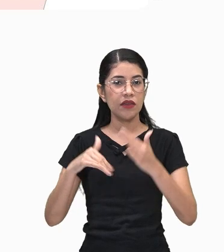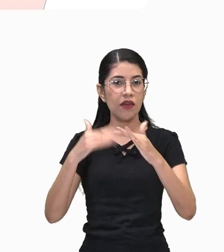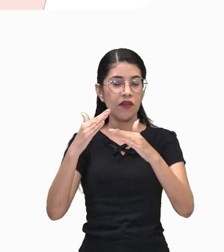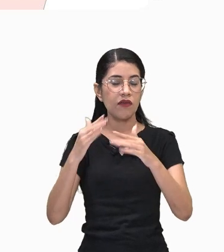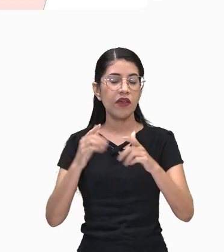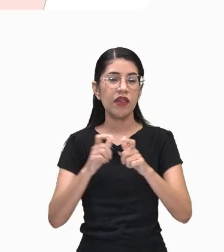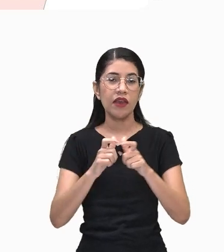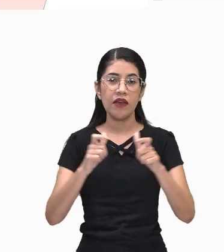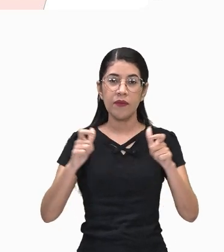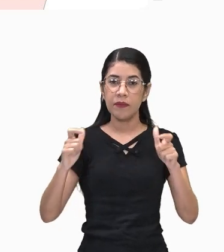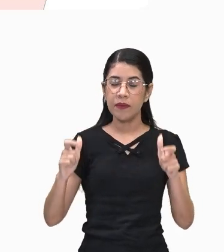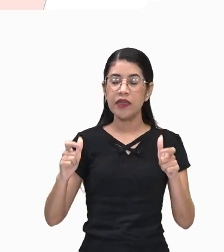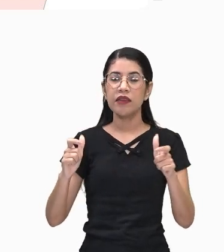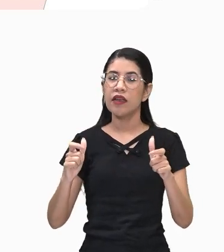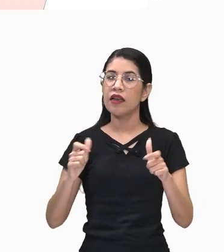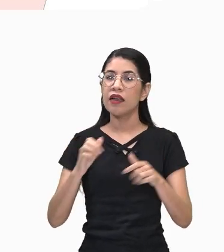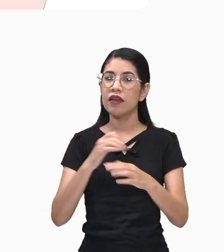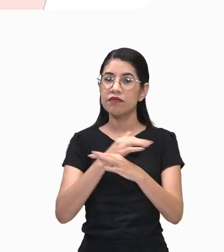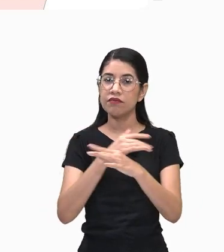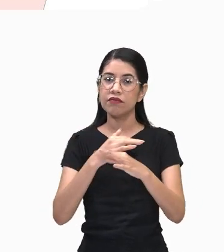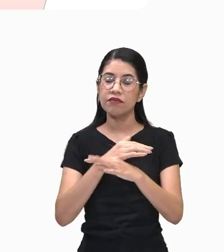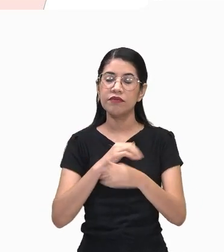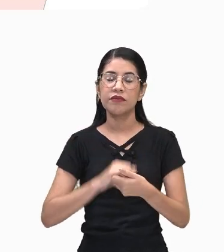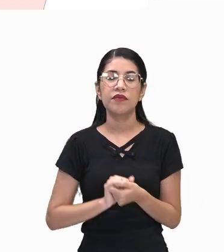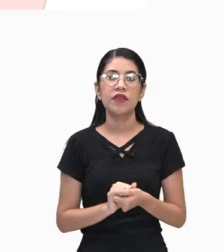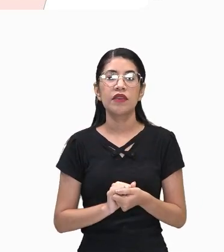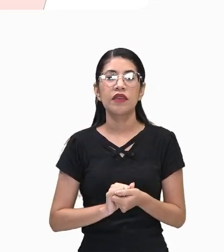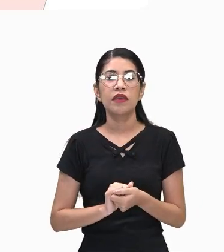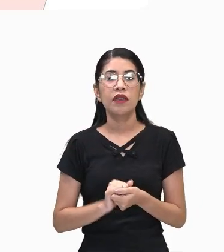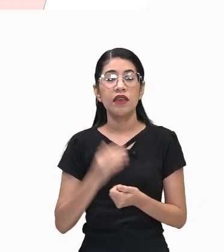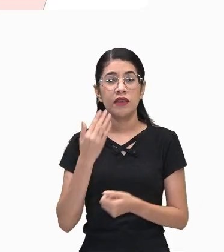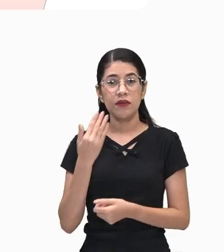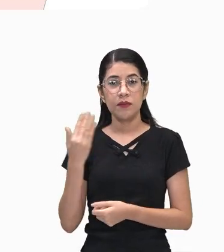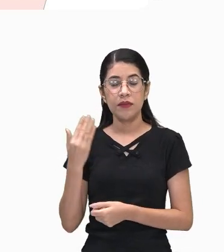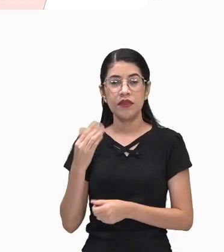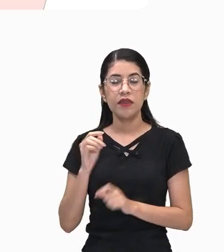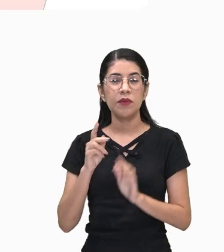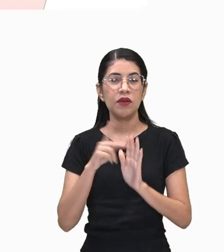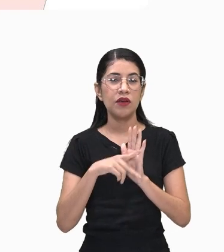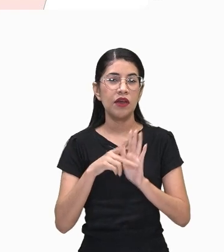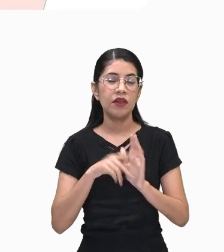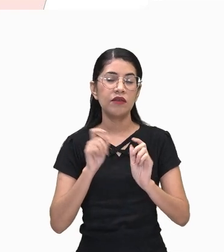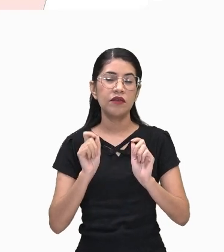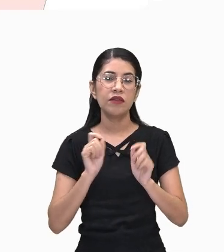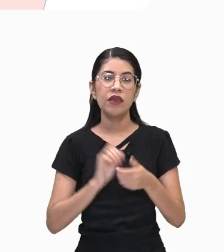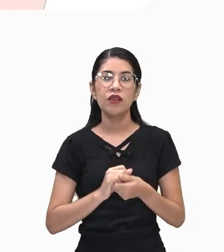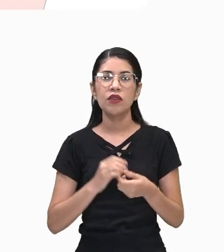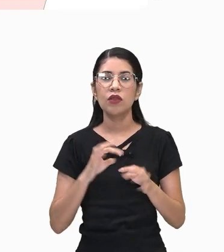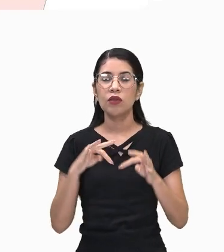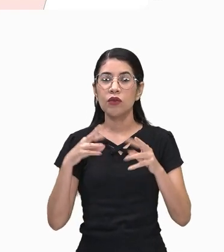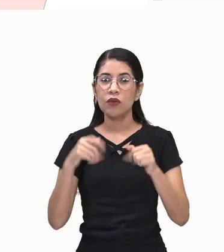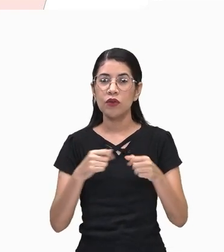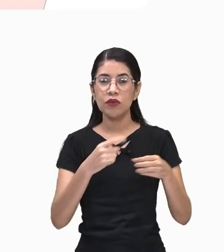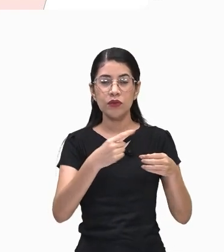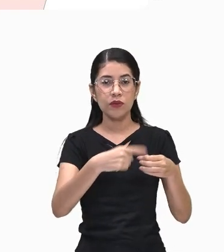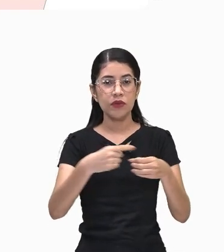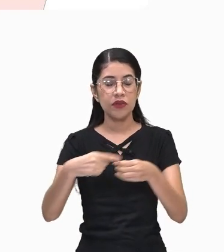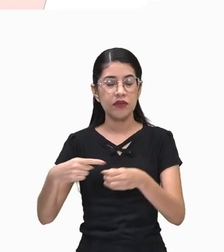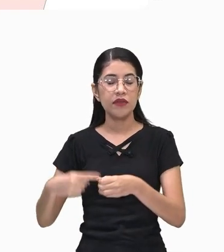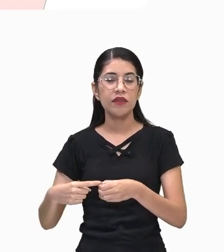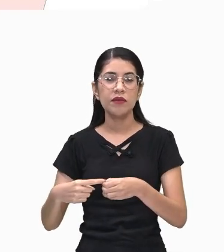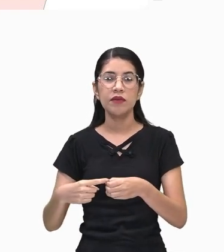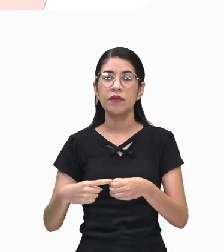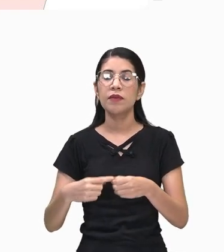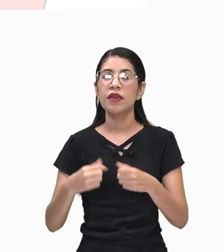expansão urbana, né? Então, o plano diretor, ali todos os municípios, né? É importante